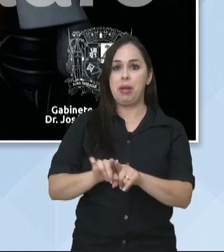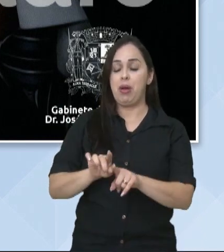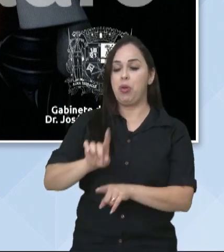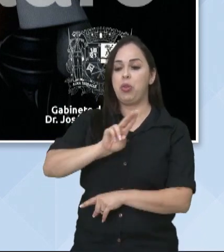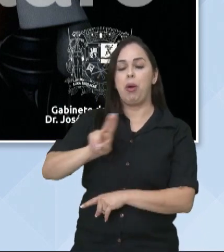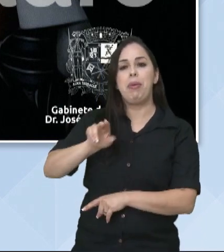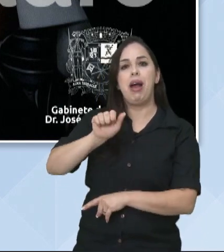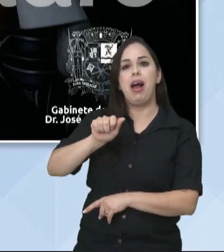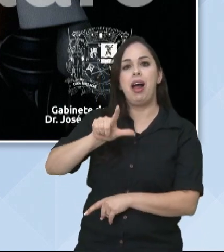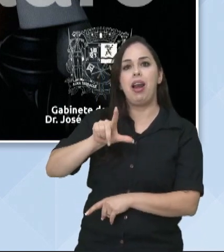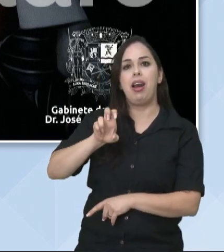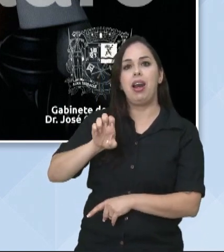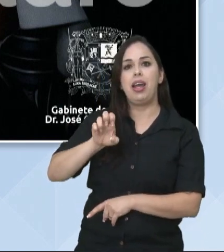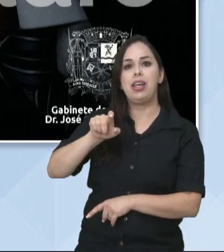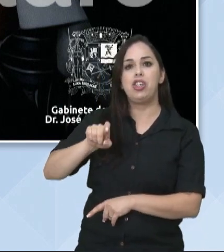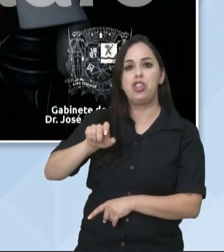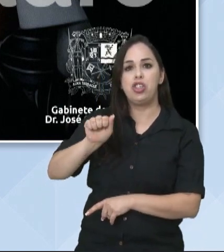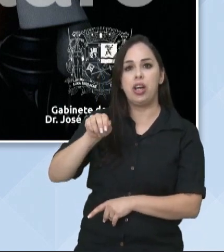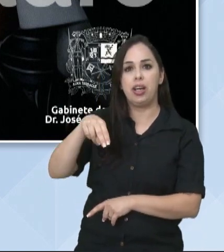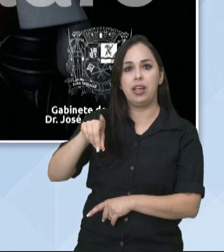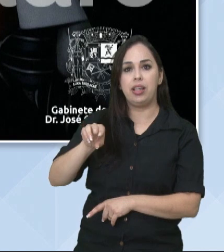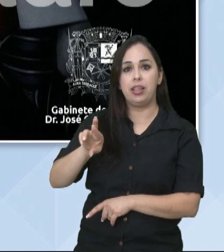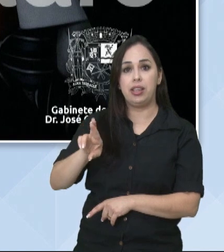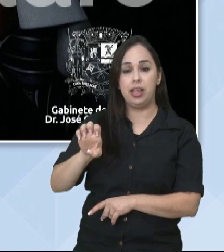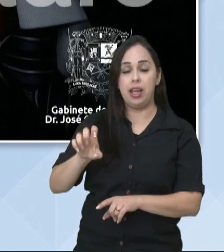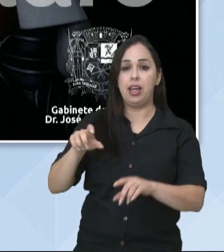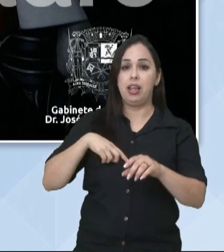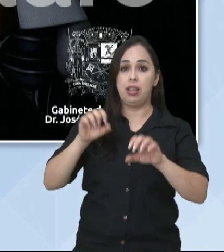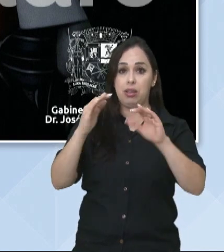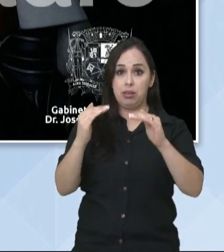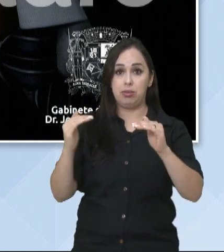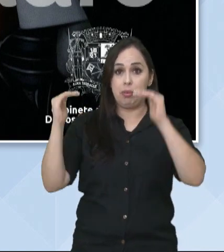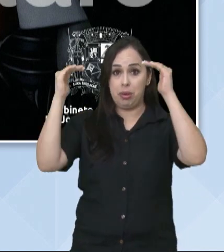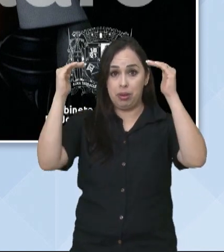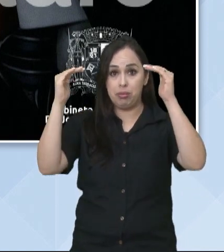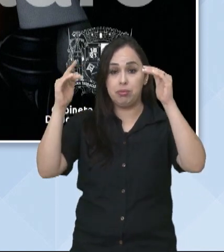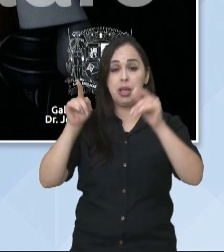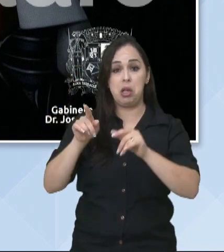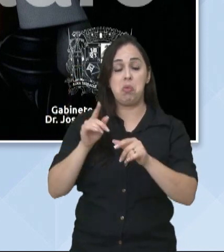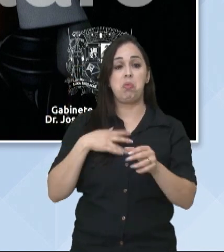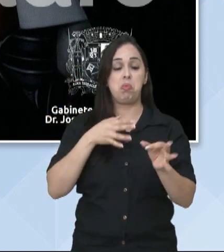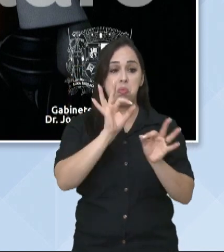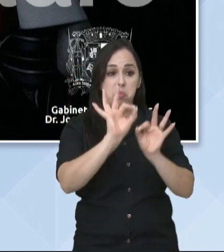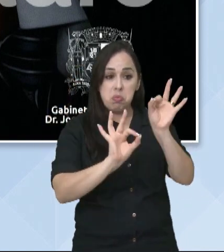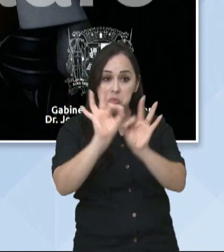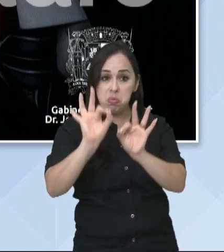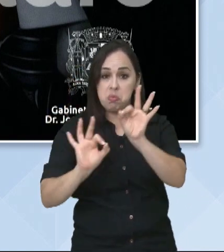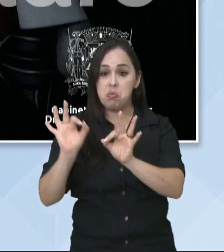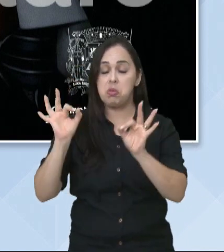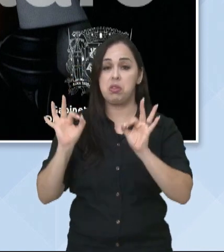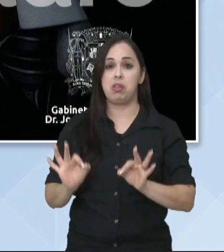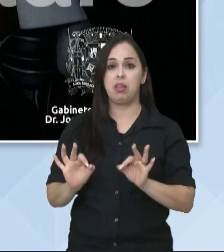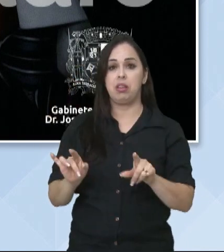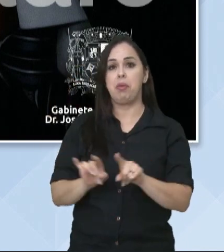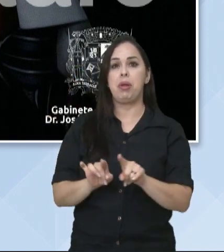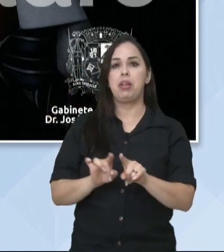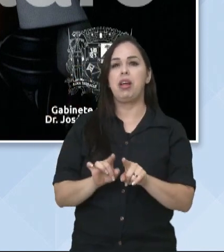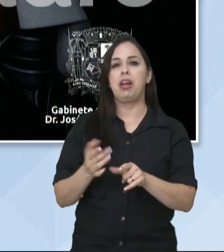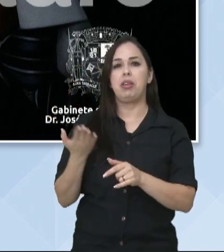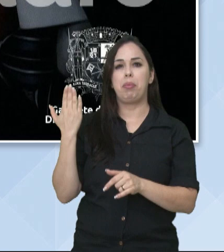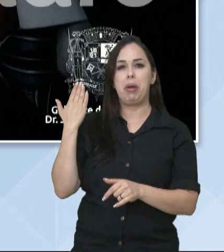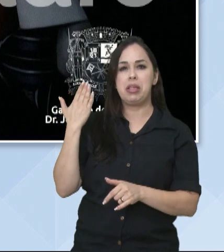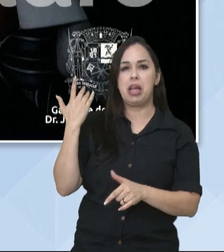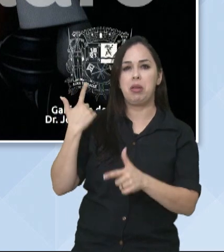do Tribunal Superior Eleitoral, pela condução, e pela condução também quando estava tendo aqueles problemas